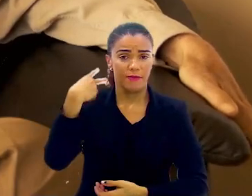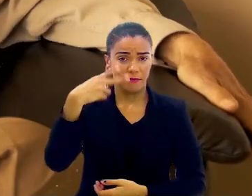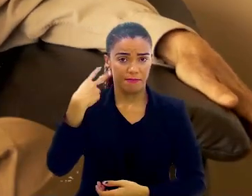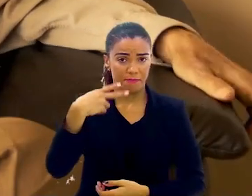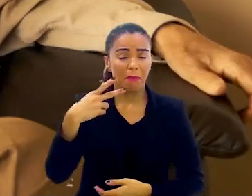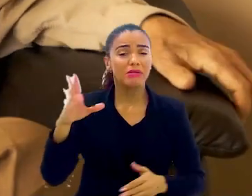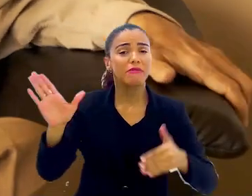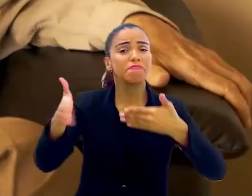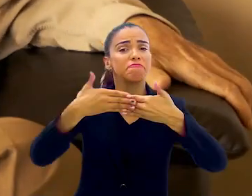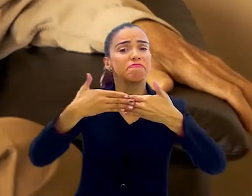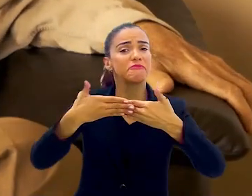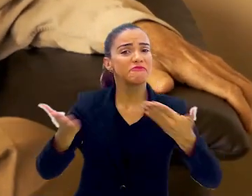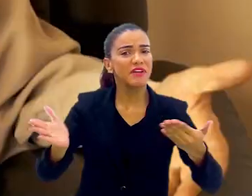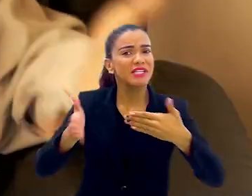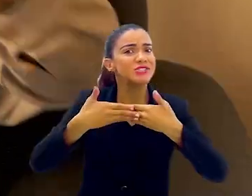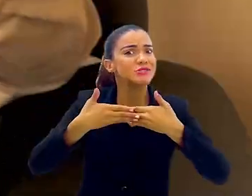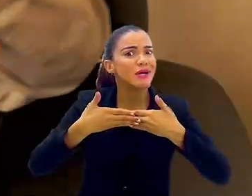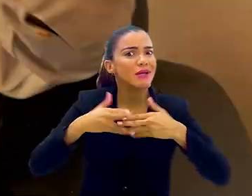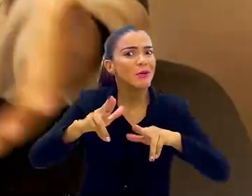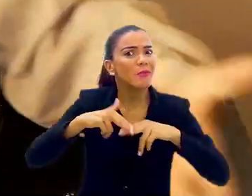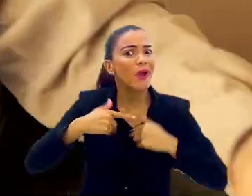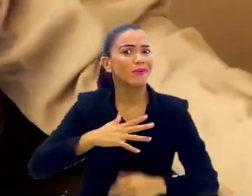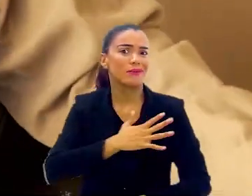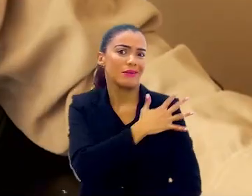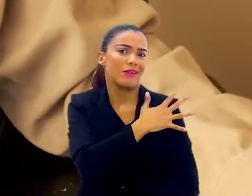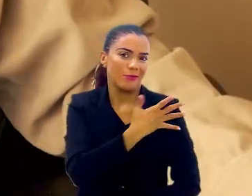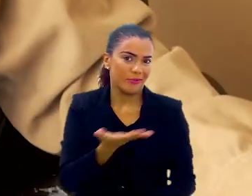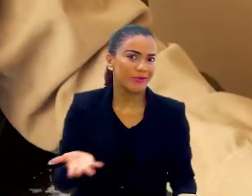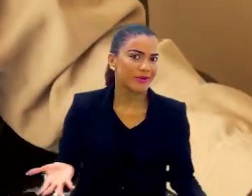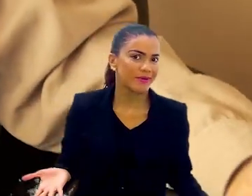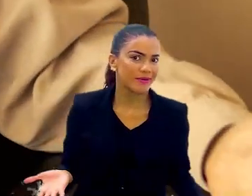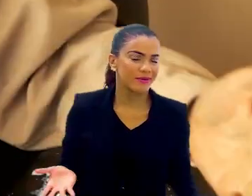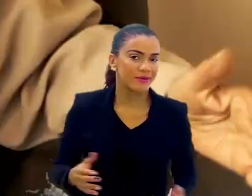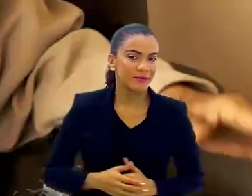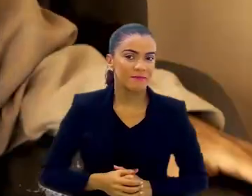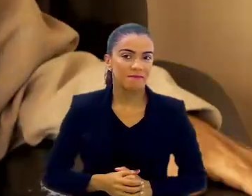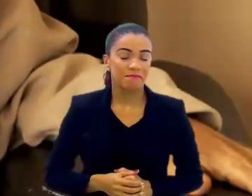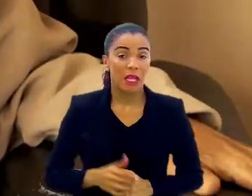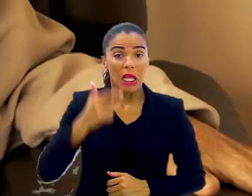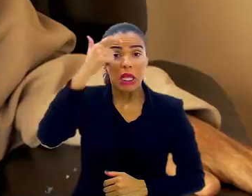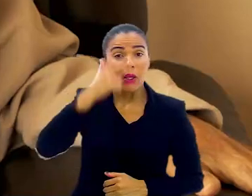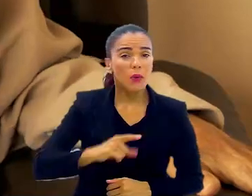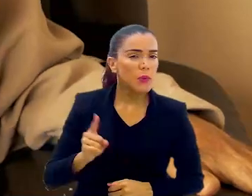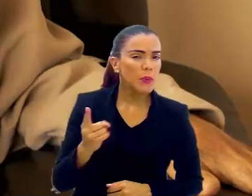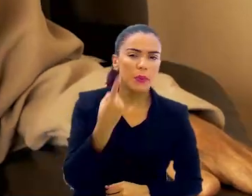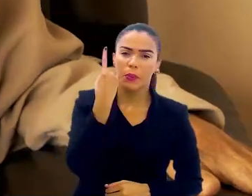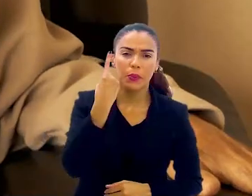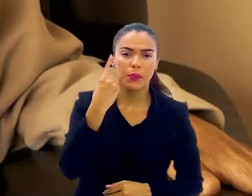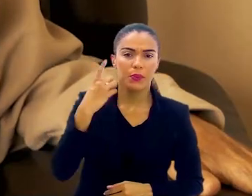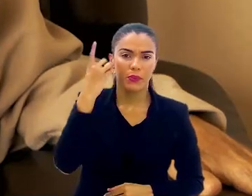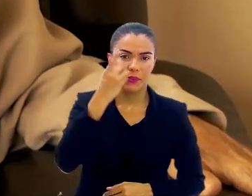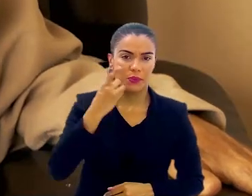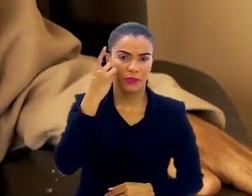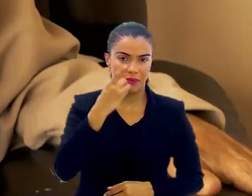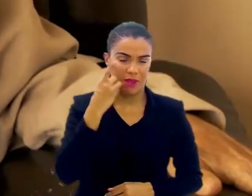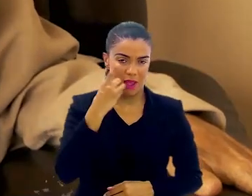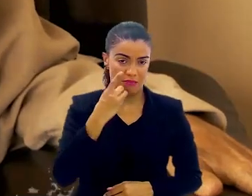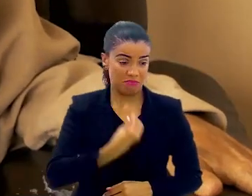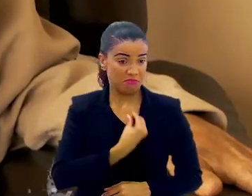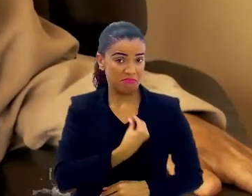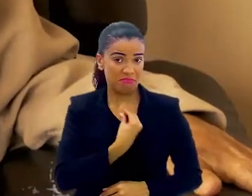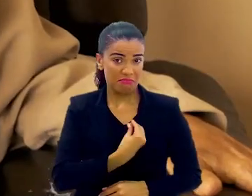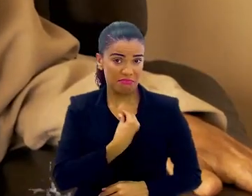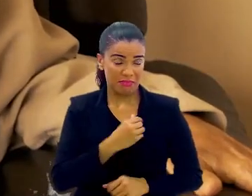Mas chegando lá, estava fechada. Estava fechada pela ditadura. E eu era o único deputado que estava